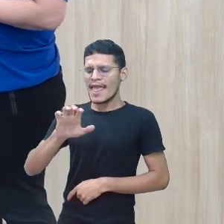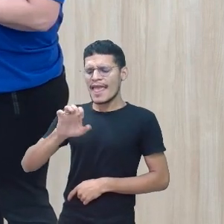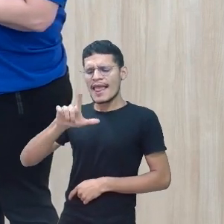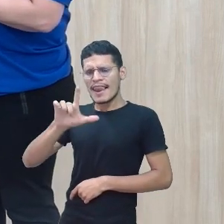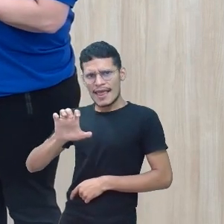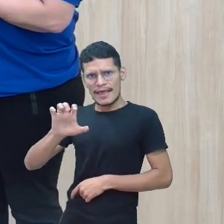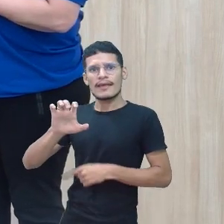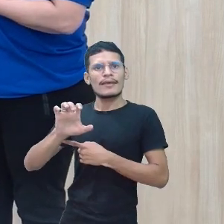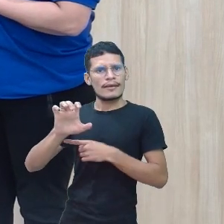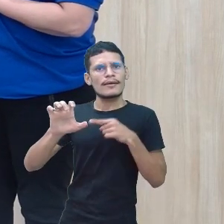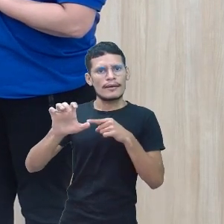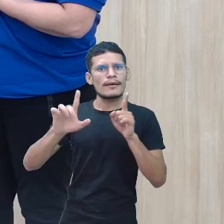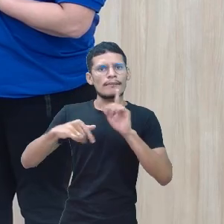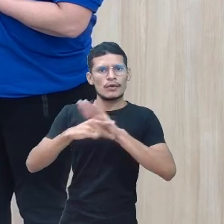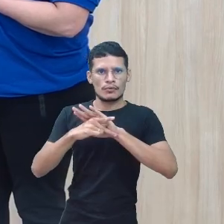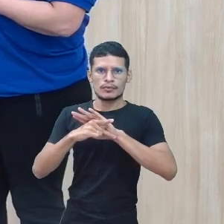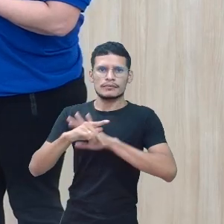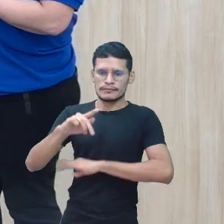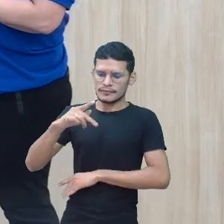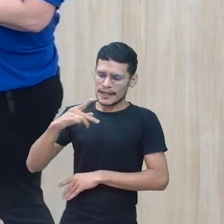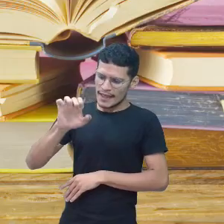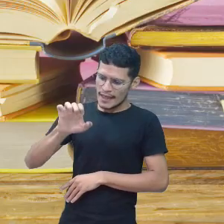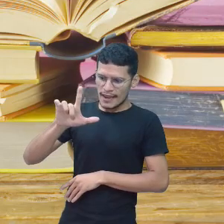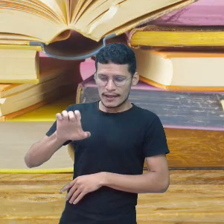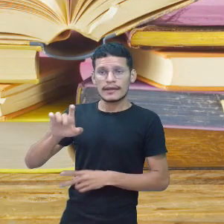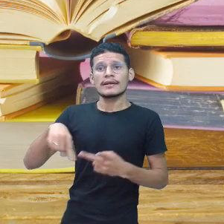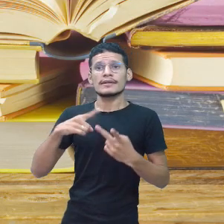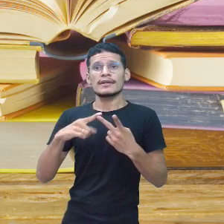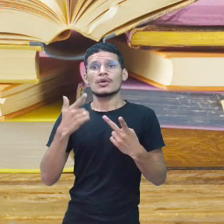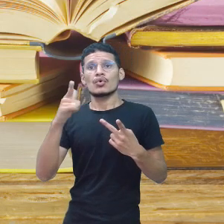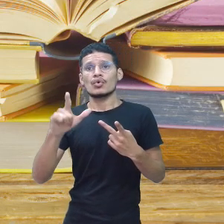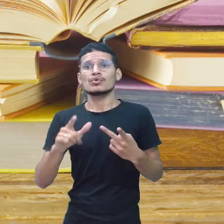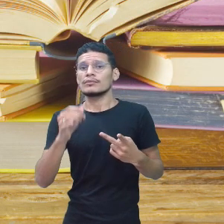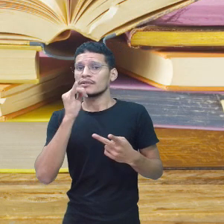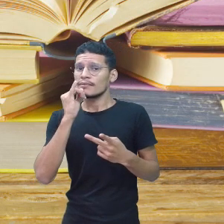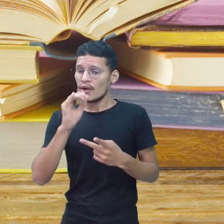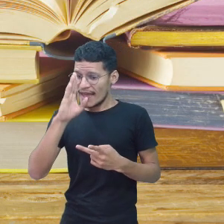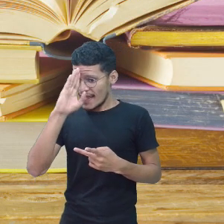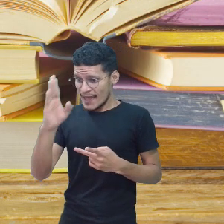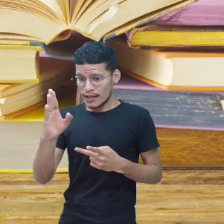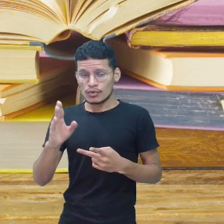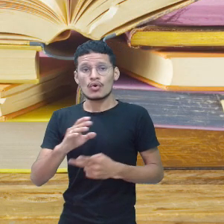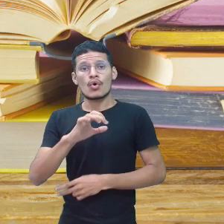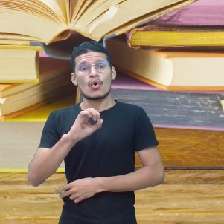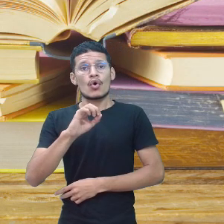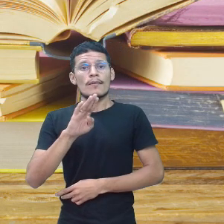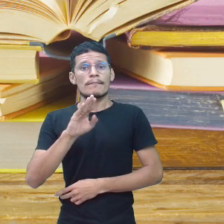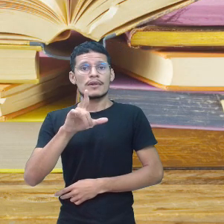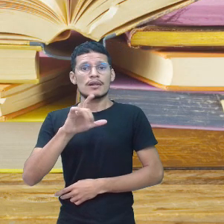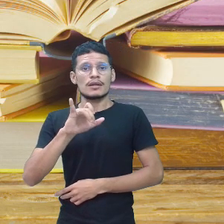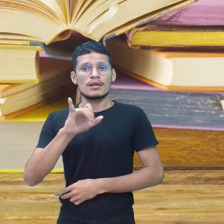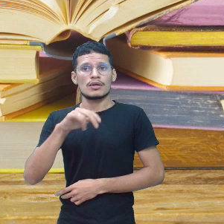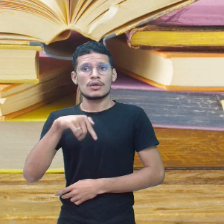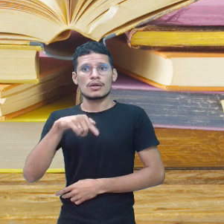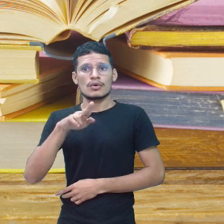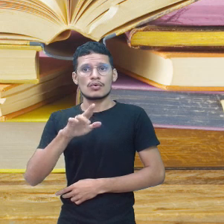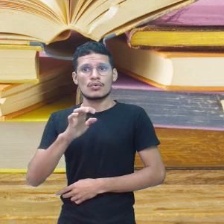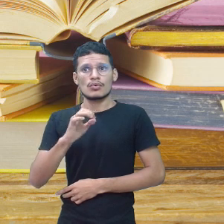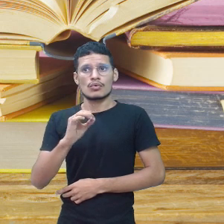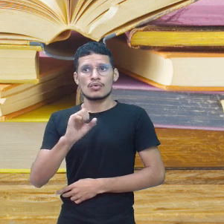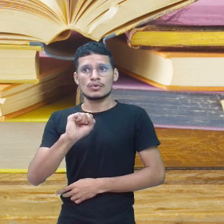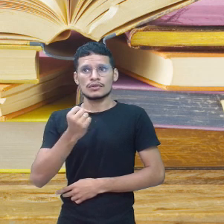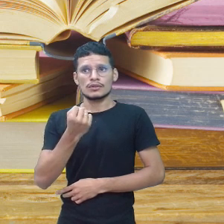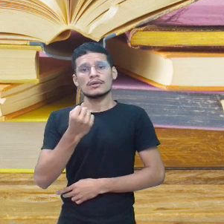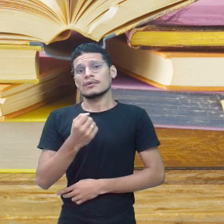pronome pessoal. Então, temos os pronomes pessoais retos e oblíquos. Então, nós temos